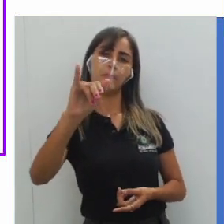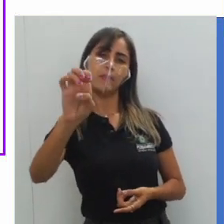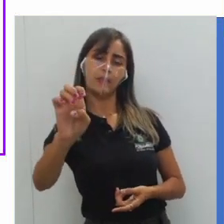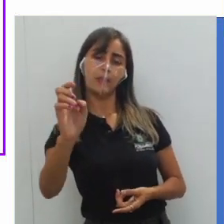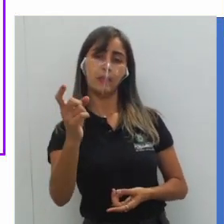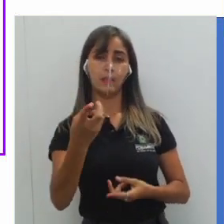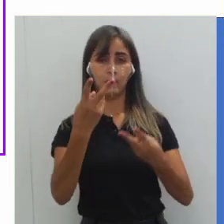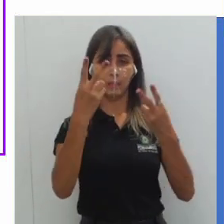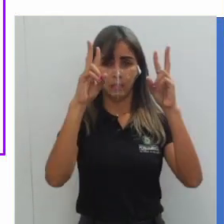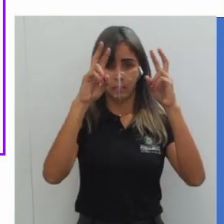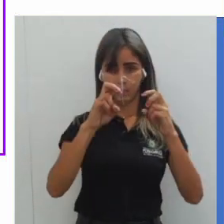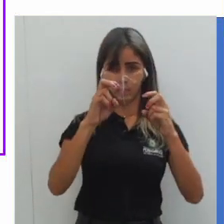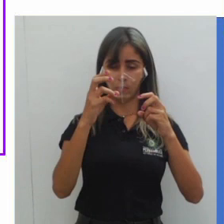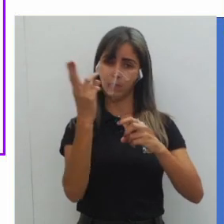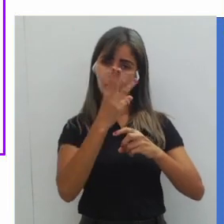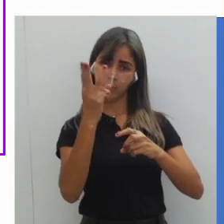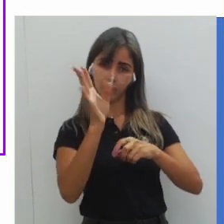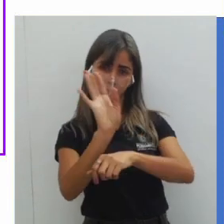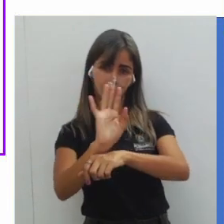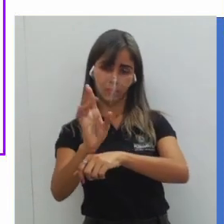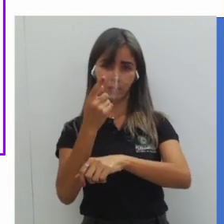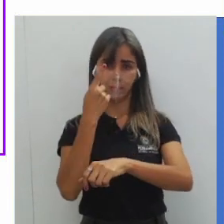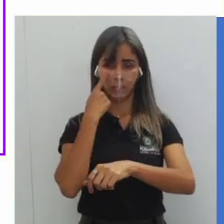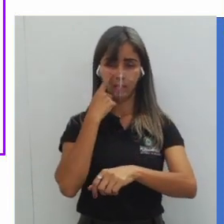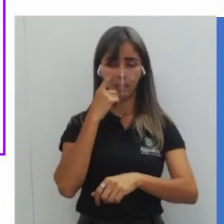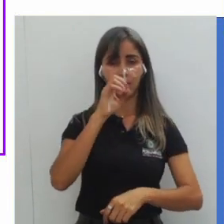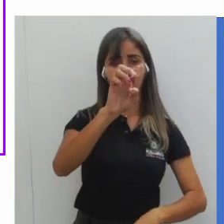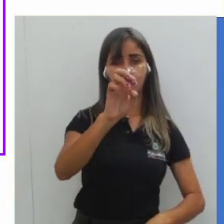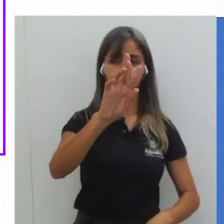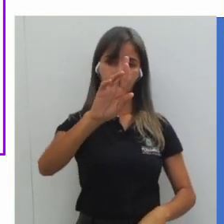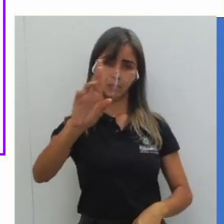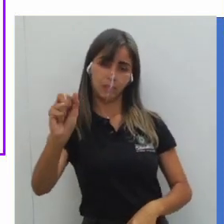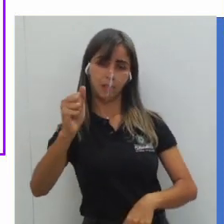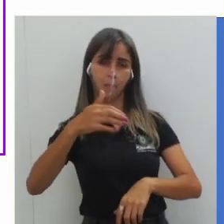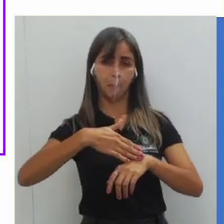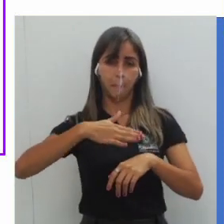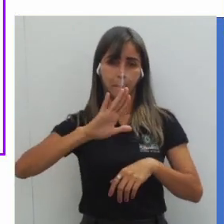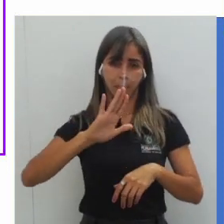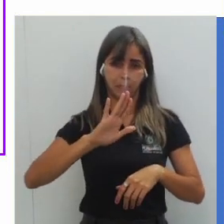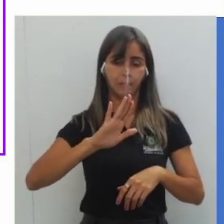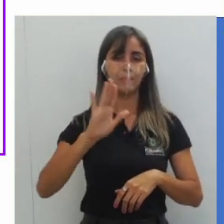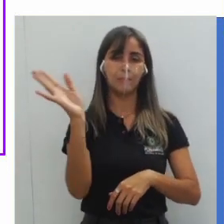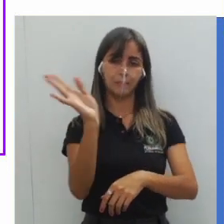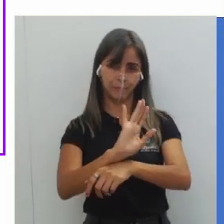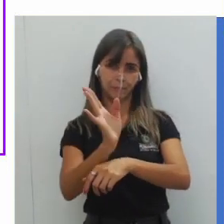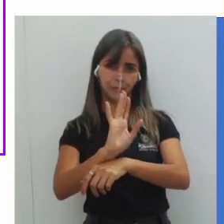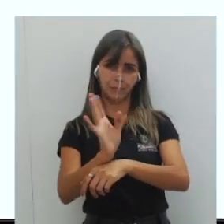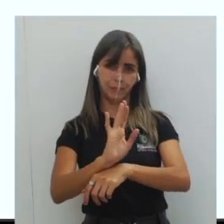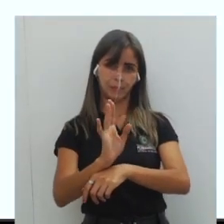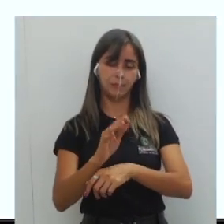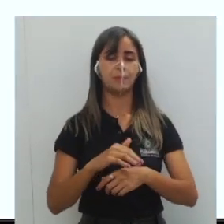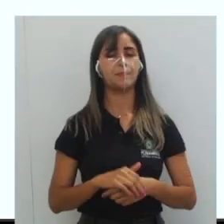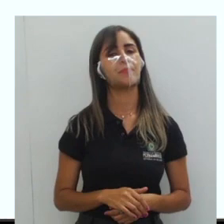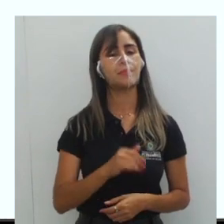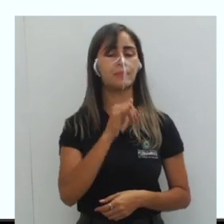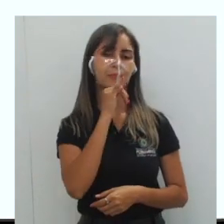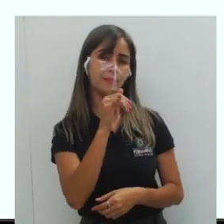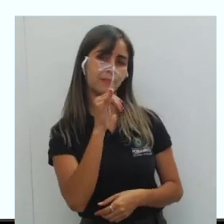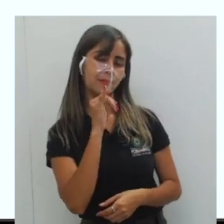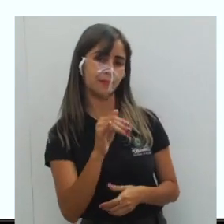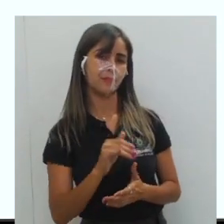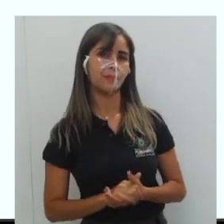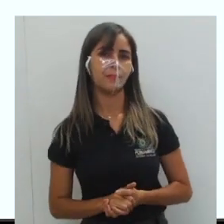relação aos 3 filmes que a gente viu, a Era do Gelo é o melhor filme, conforme o exemplo,